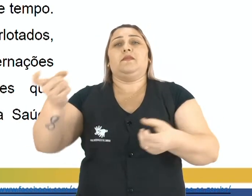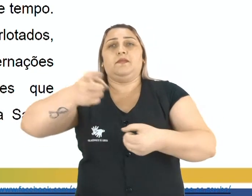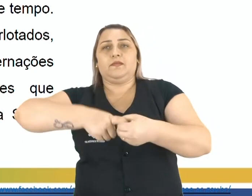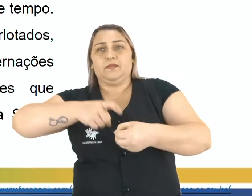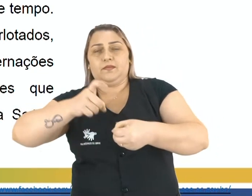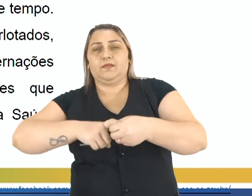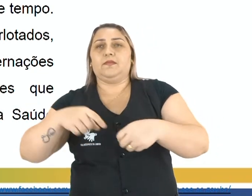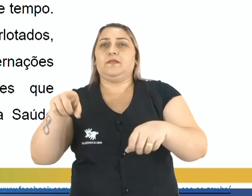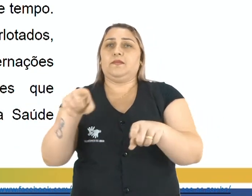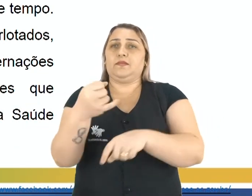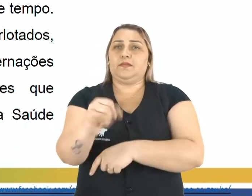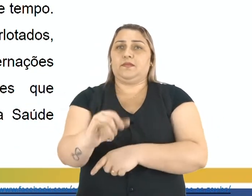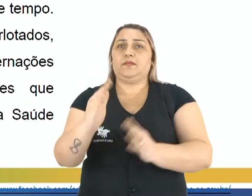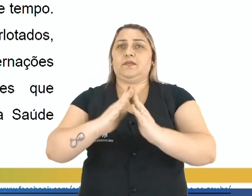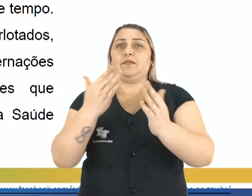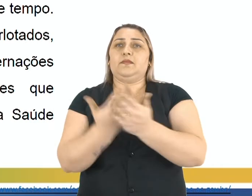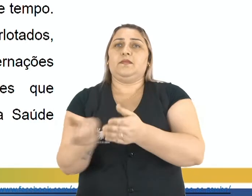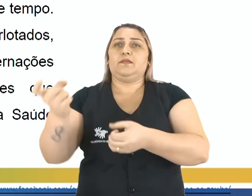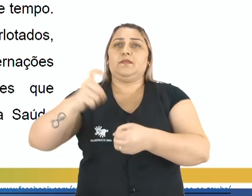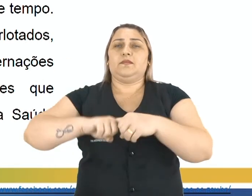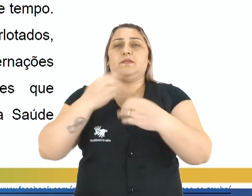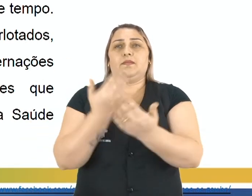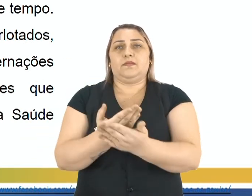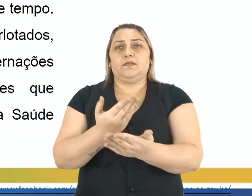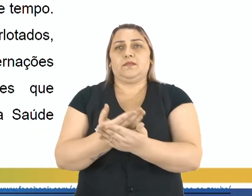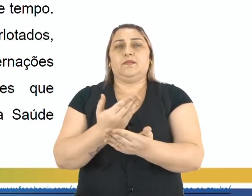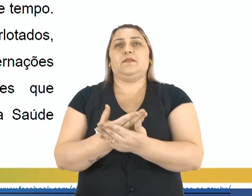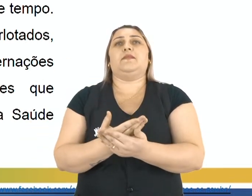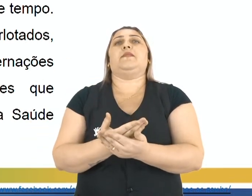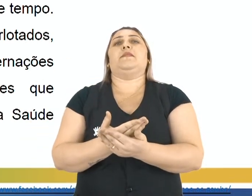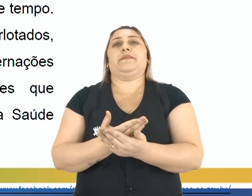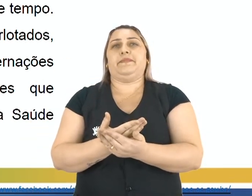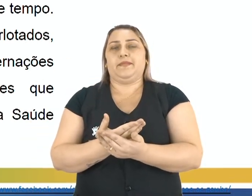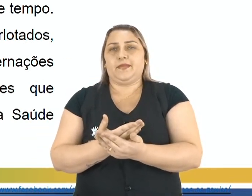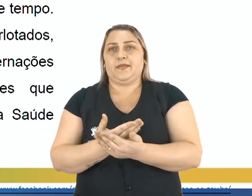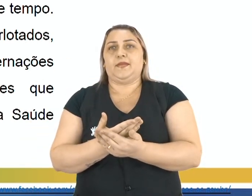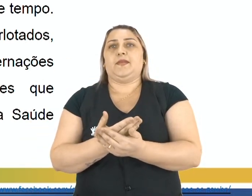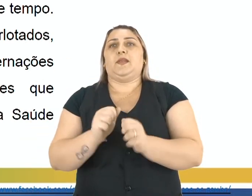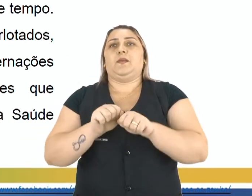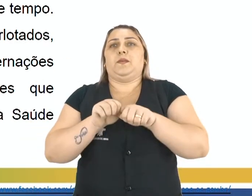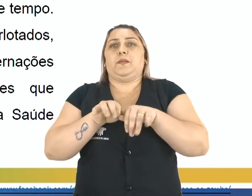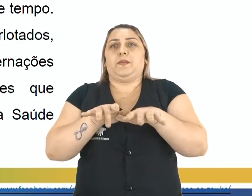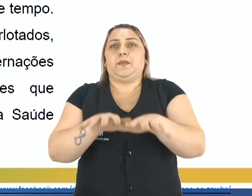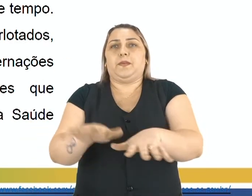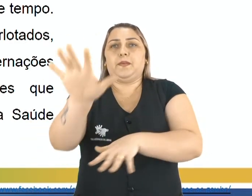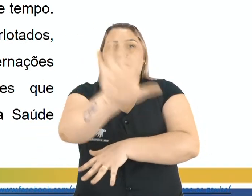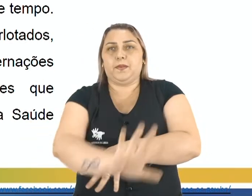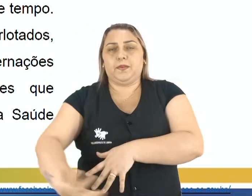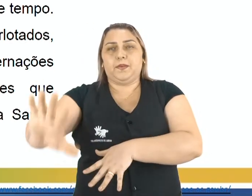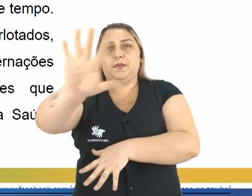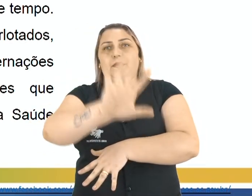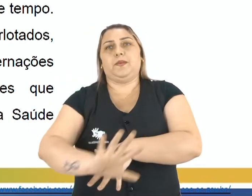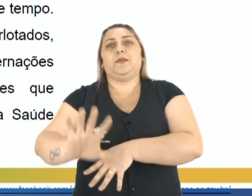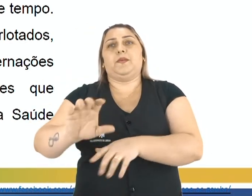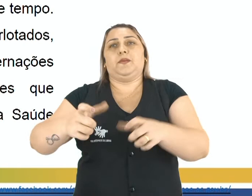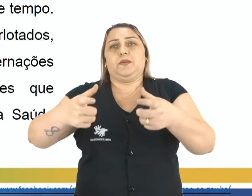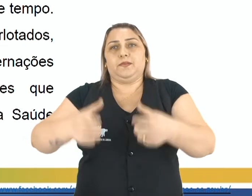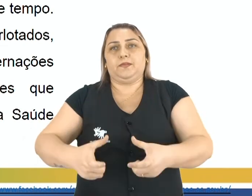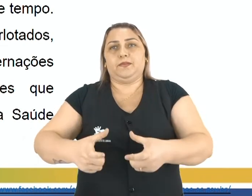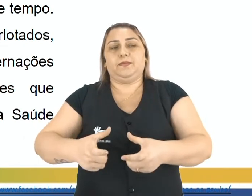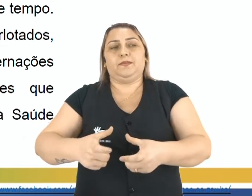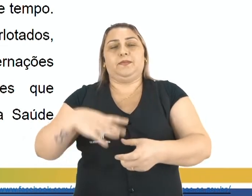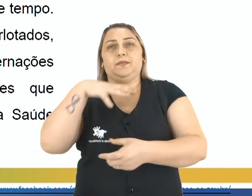retomada e se as escolas retornarem às aulas, isso levaria à contaminação generalizada em curto espaço de